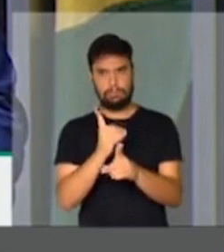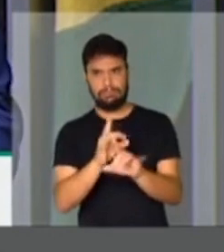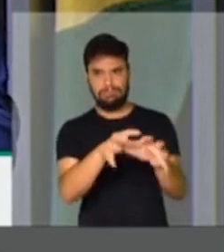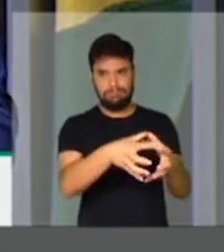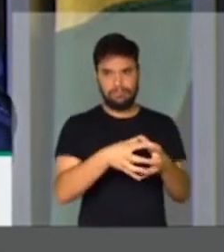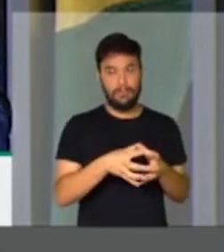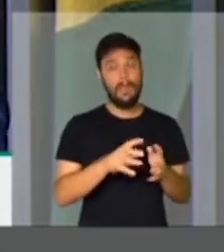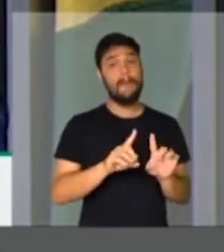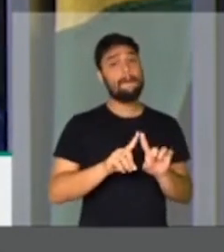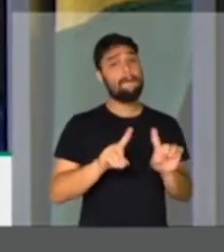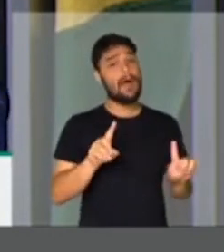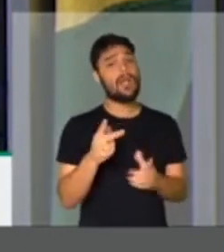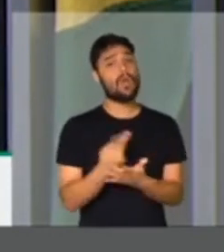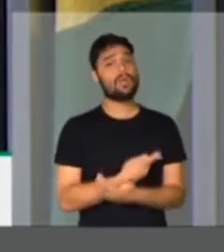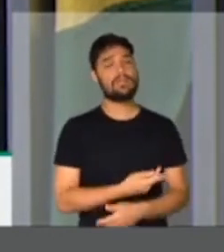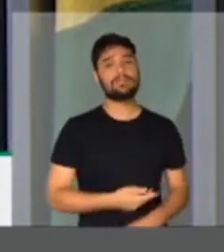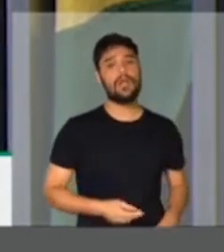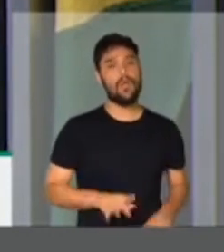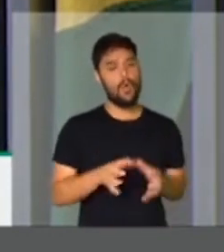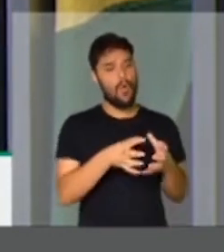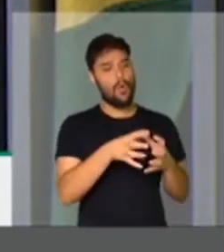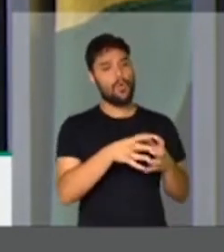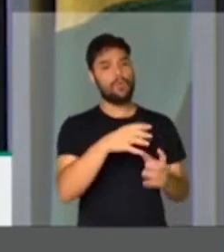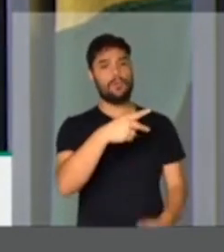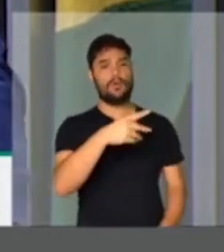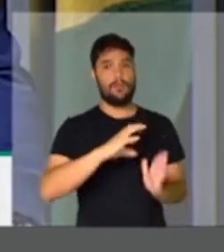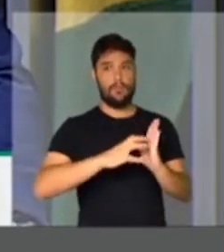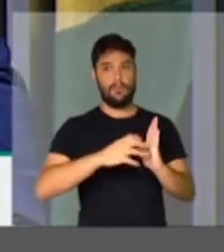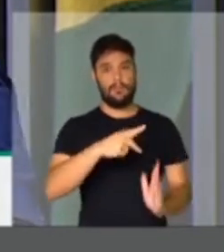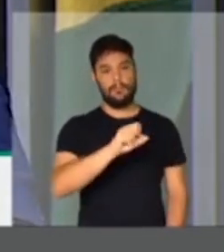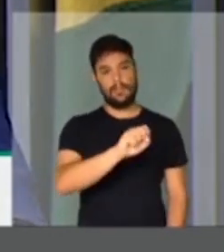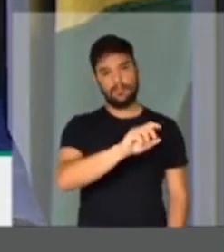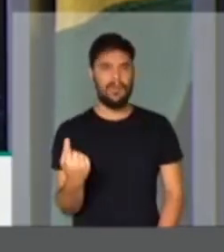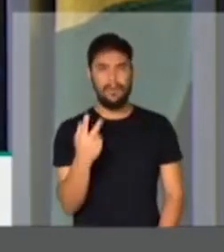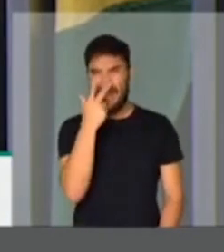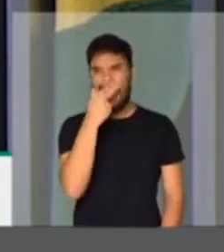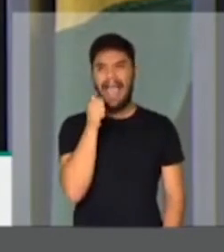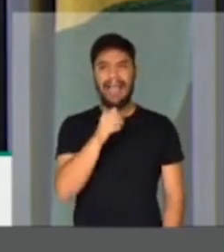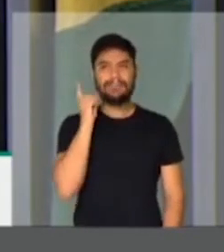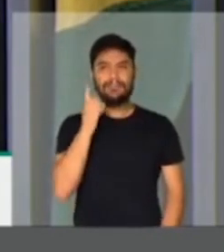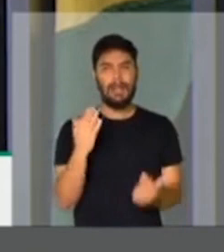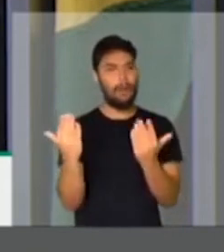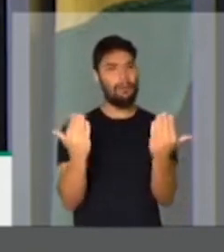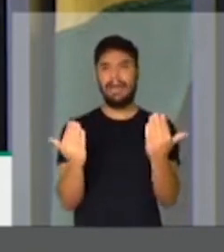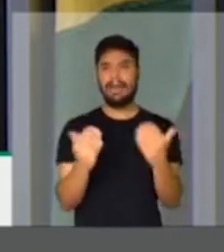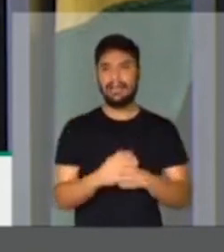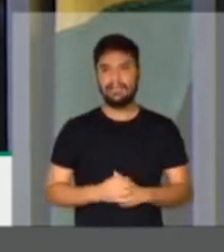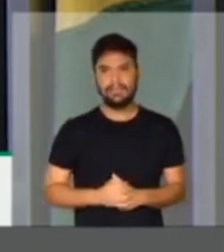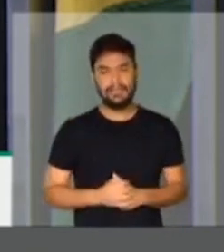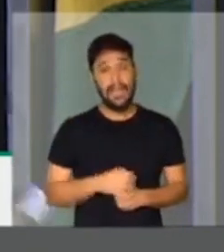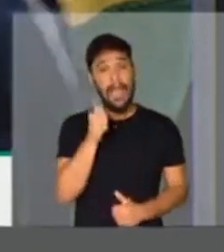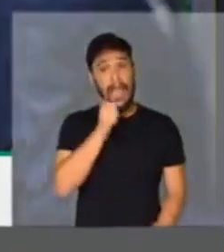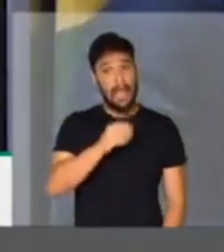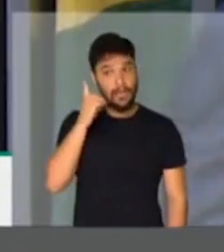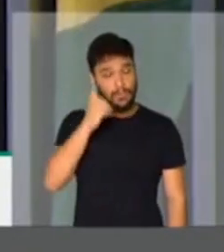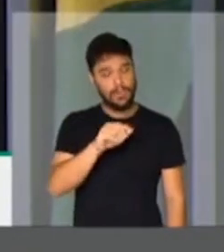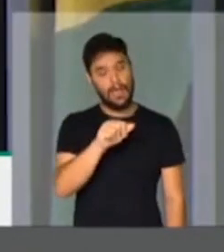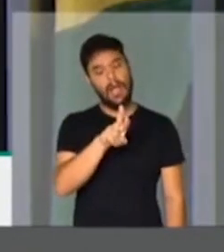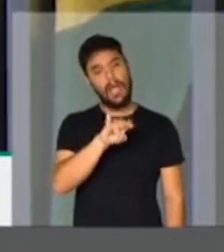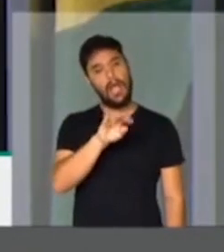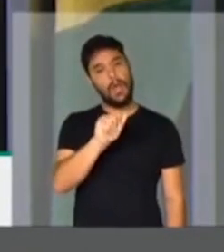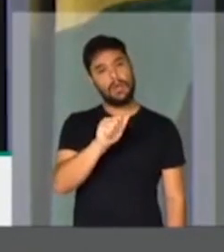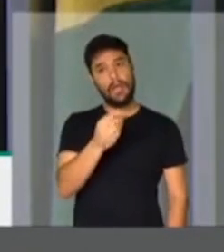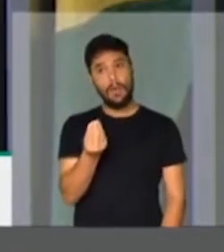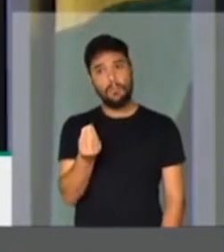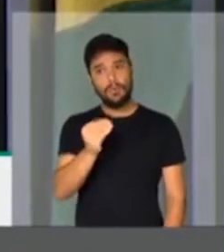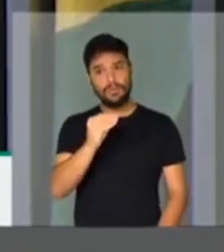do PSOL, na verdade, algumas parlamentares do PSOL. A deputada Áurea Carolina